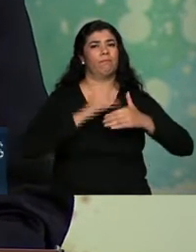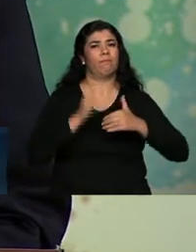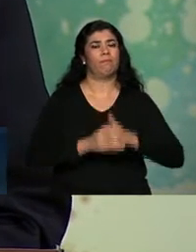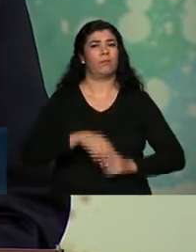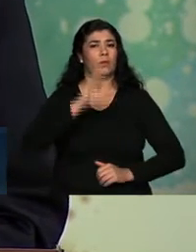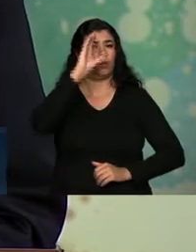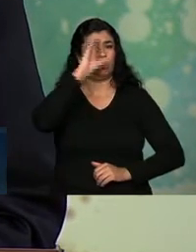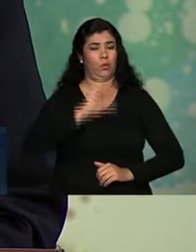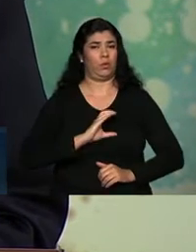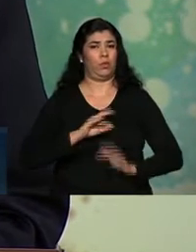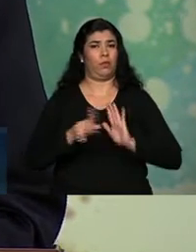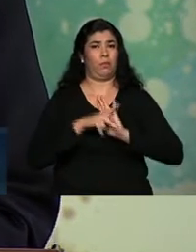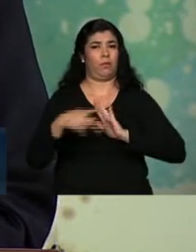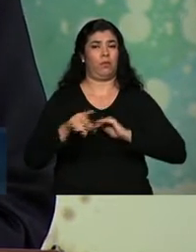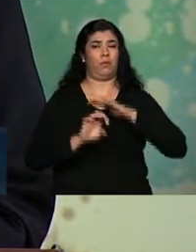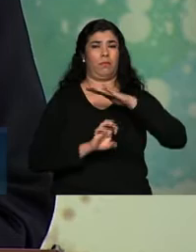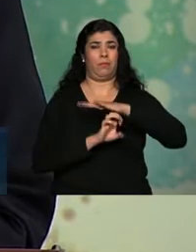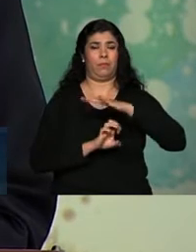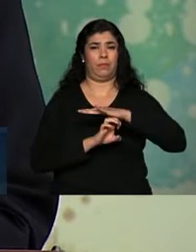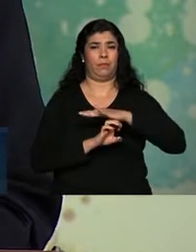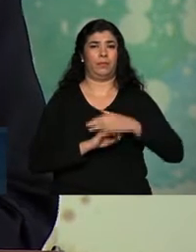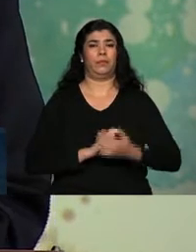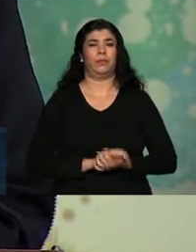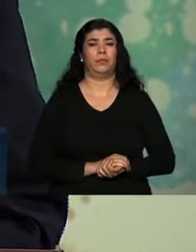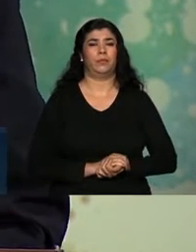cidadania empresarial.